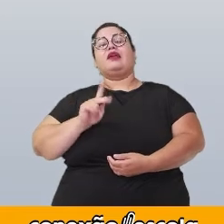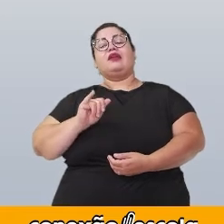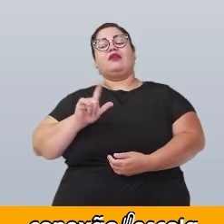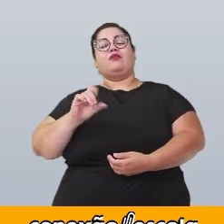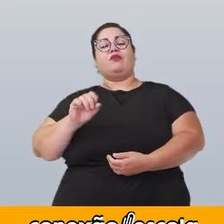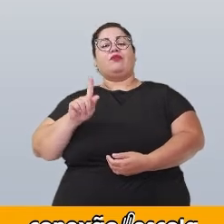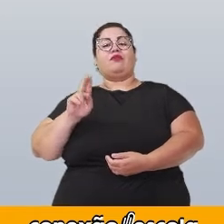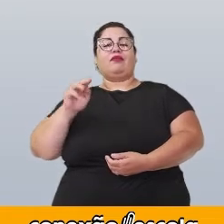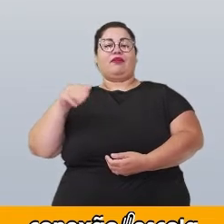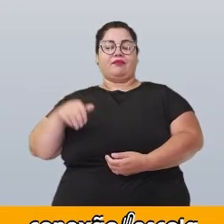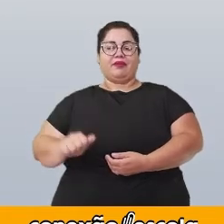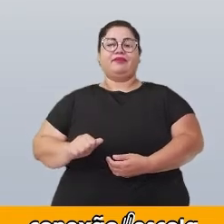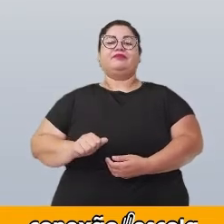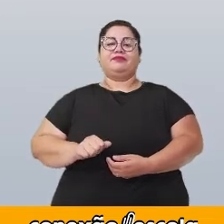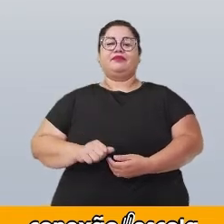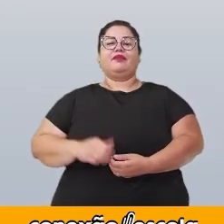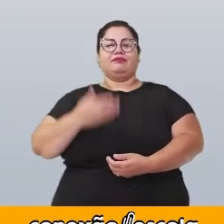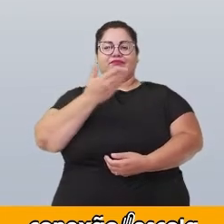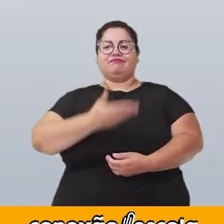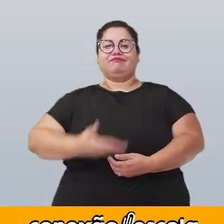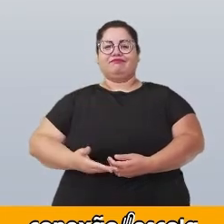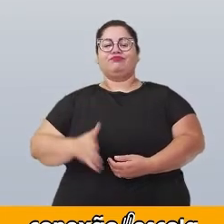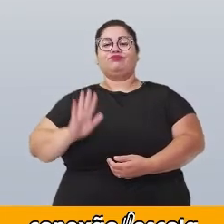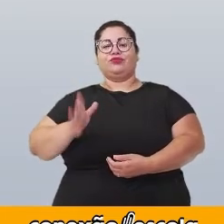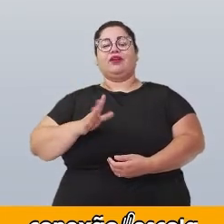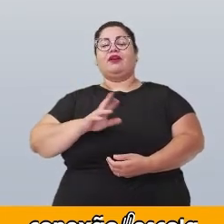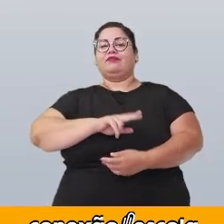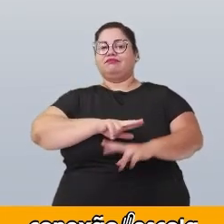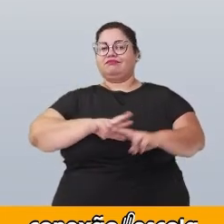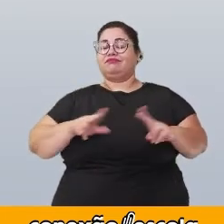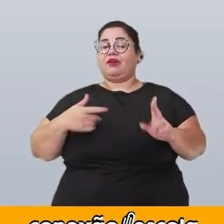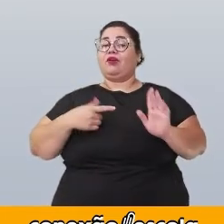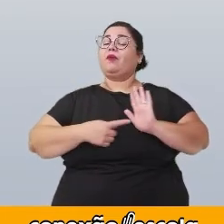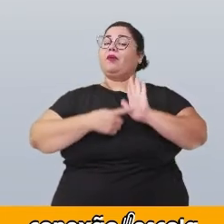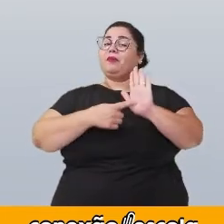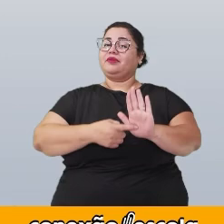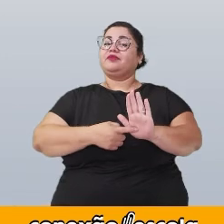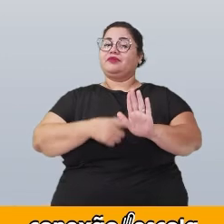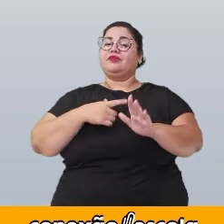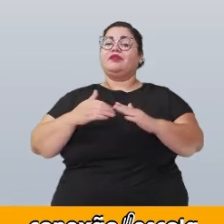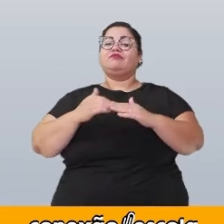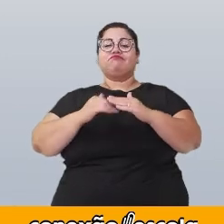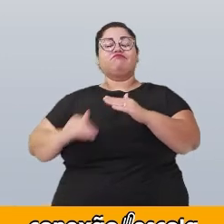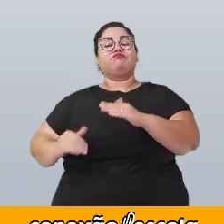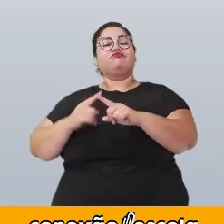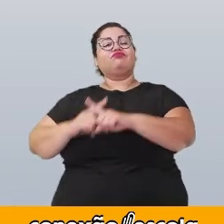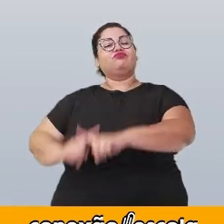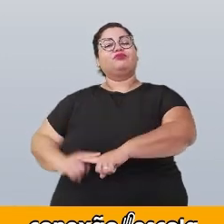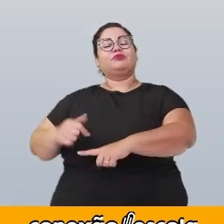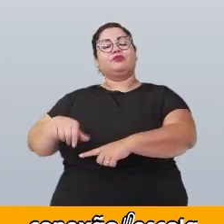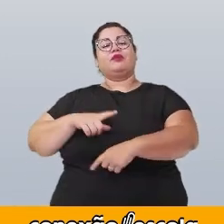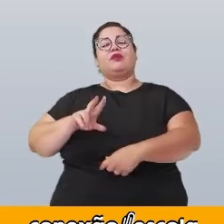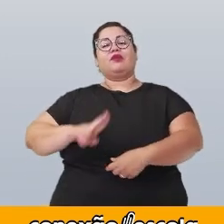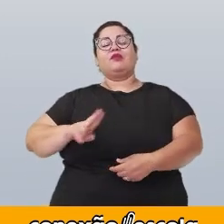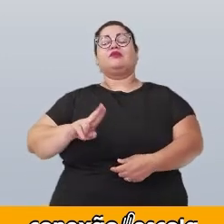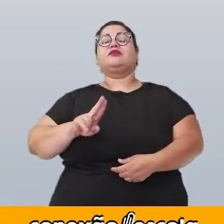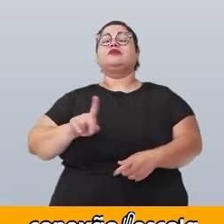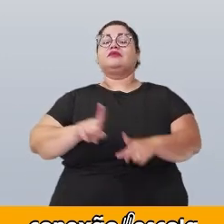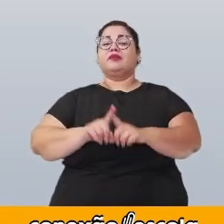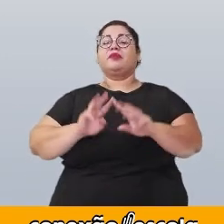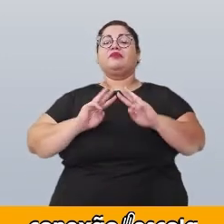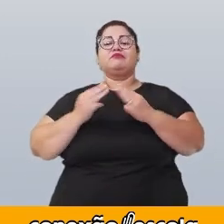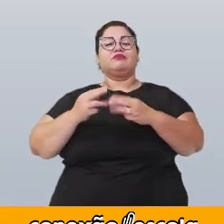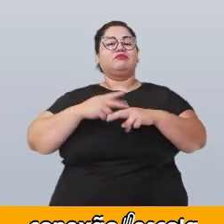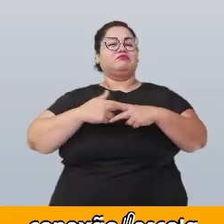quilograma. Agora que você já conhece os múltiplos, vou te apresentar os submúltiplos que são utilizados para